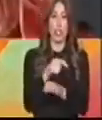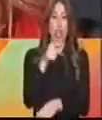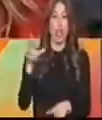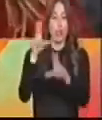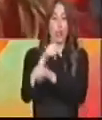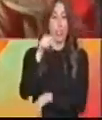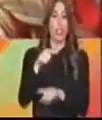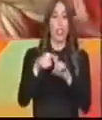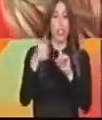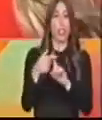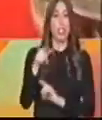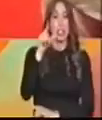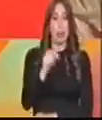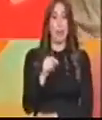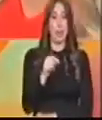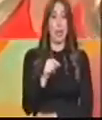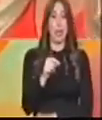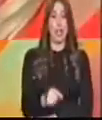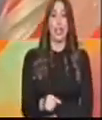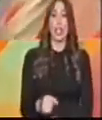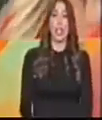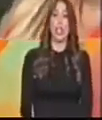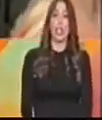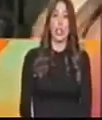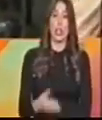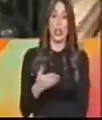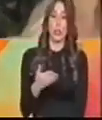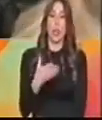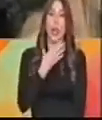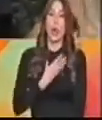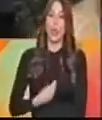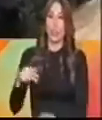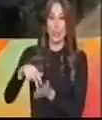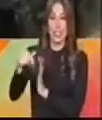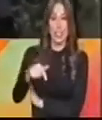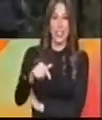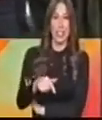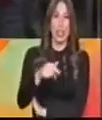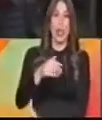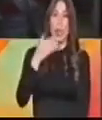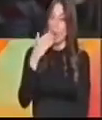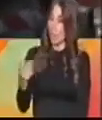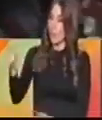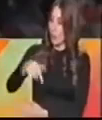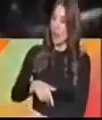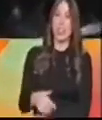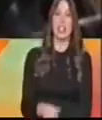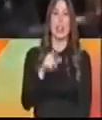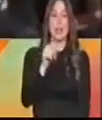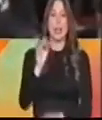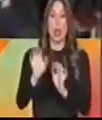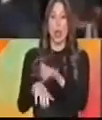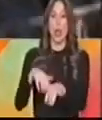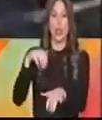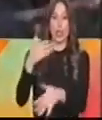saudamos, desde logo, também a presença da Sónia Araújo, de toda esta equipa fantástica da Praça da Alegria e ao auditório, que é muito,